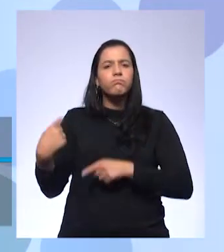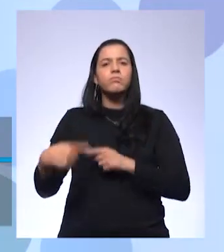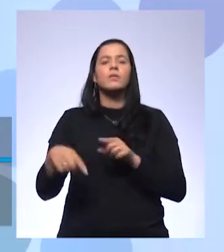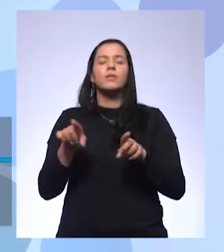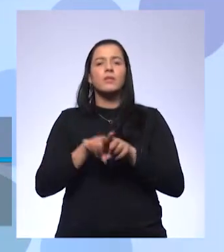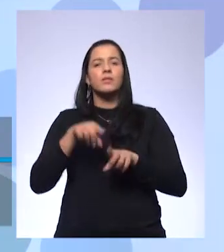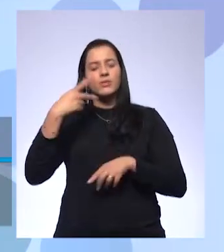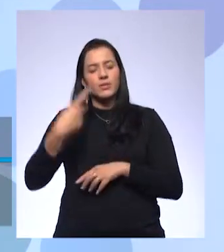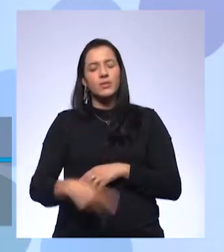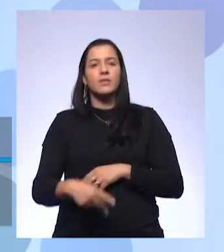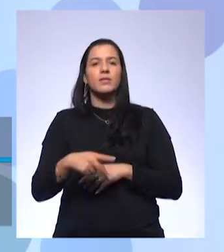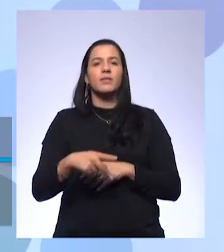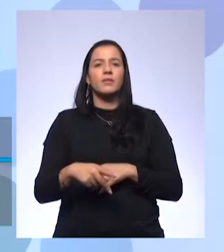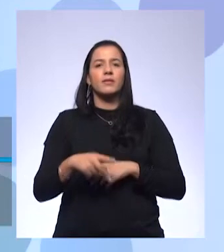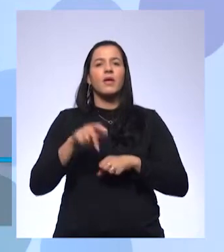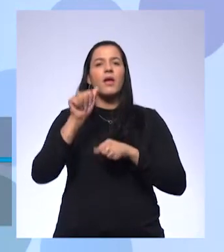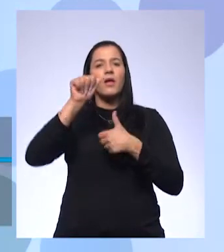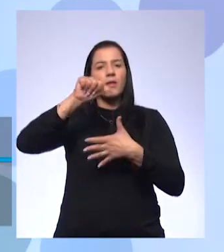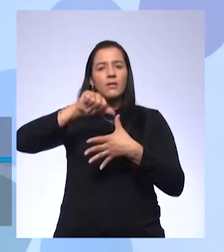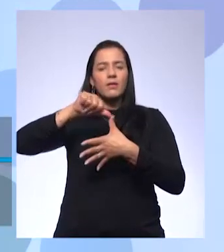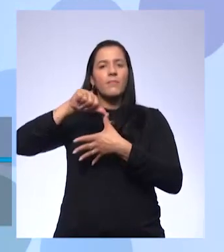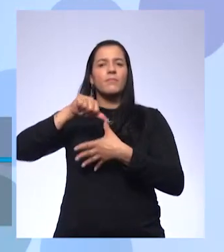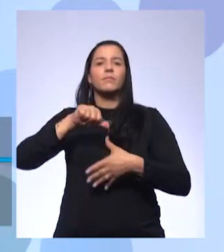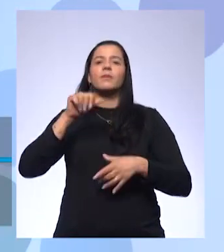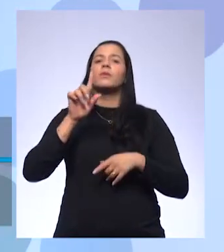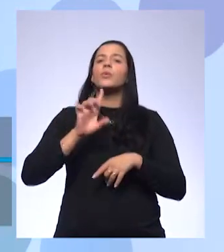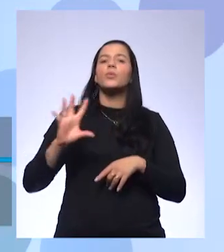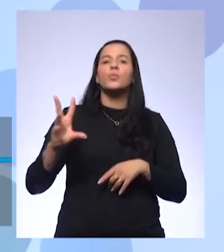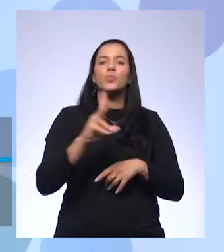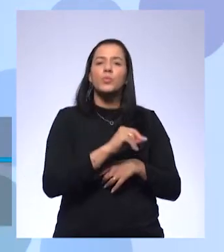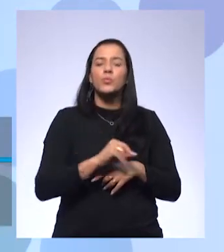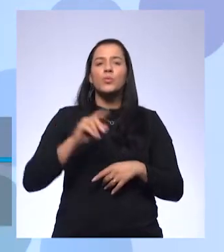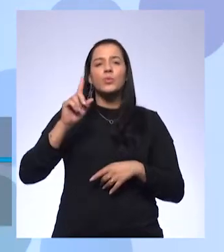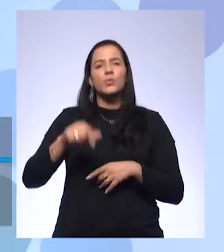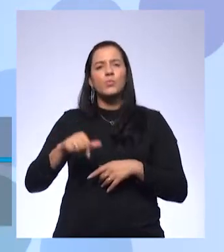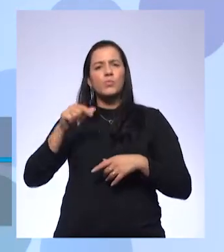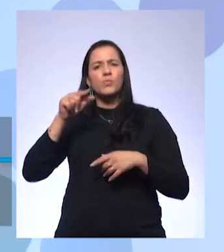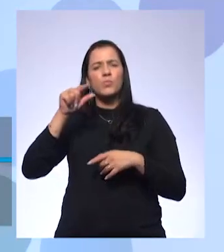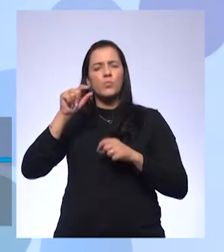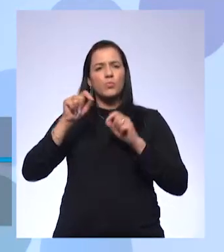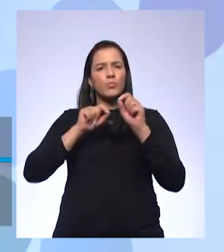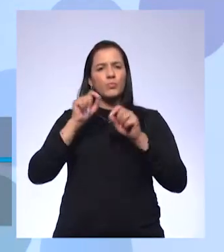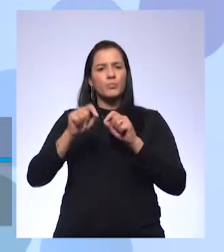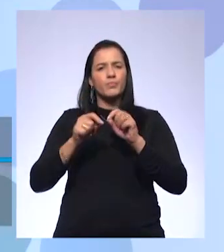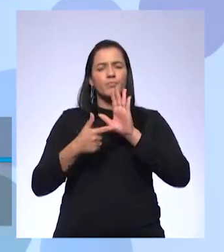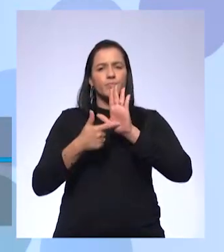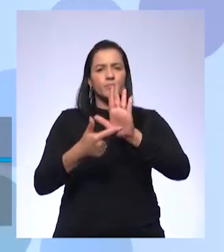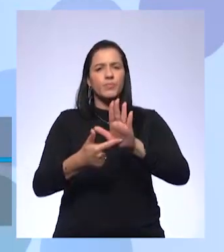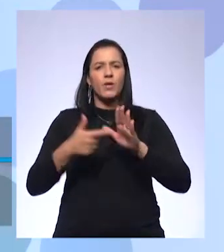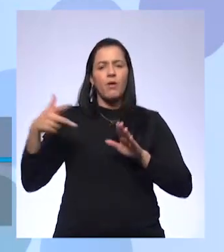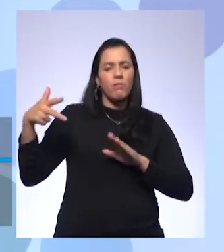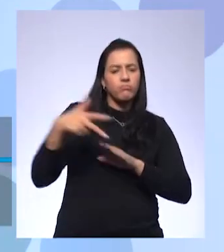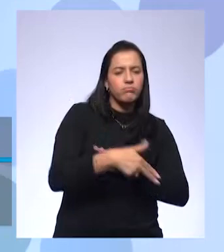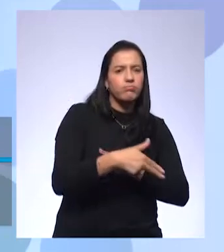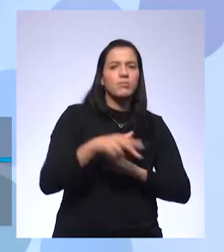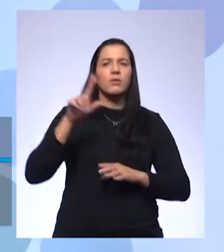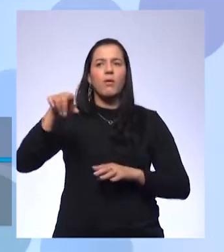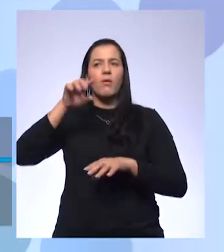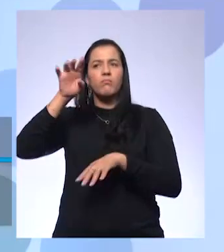político aqui na América Latina. E um símbolo aí dessa questão da interferência